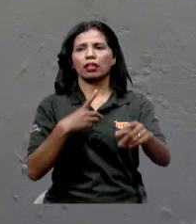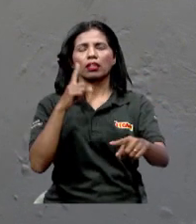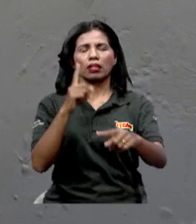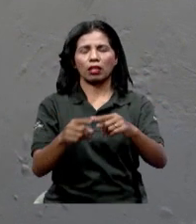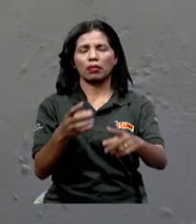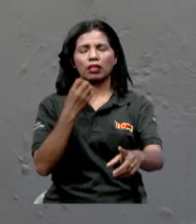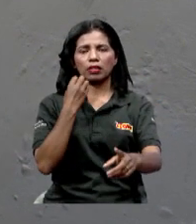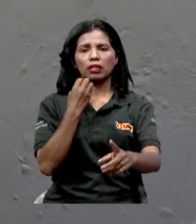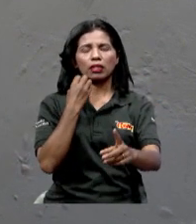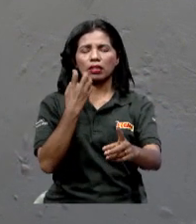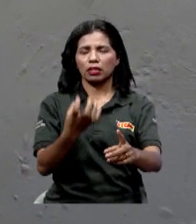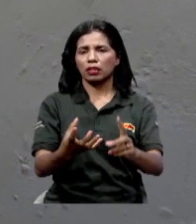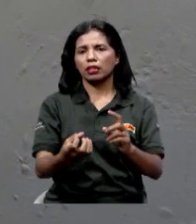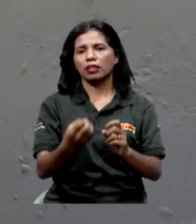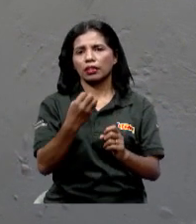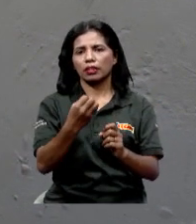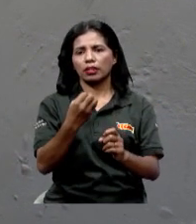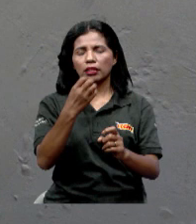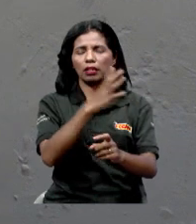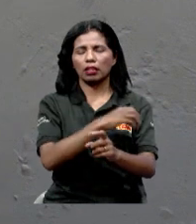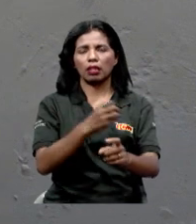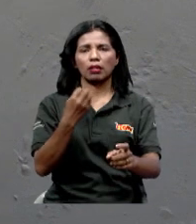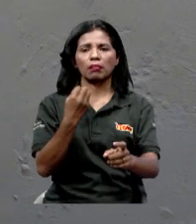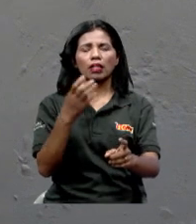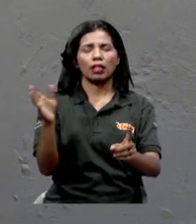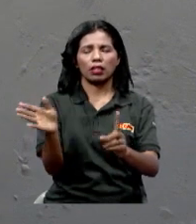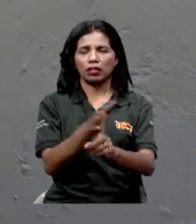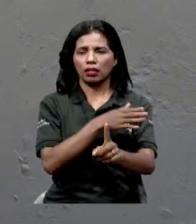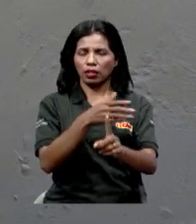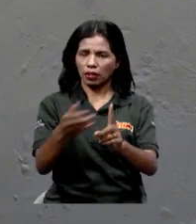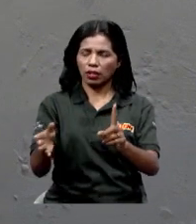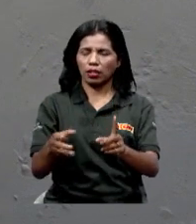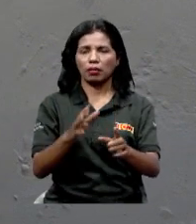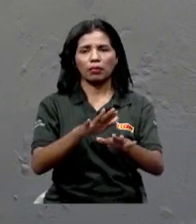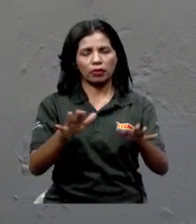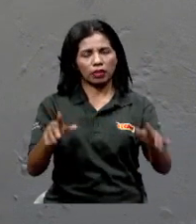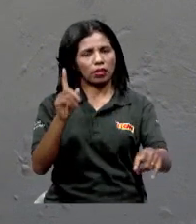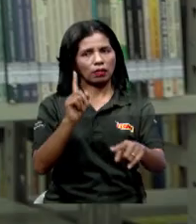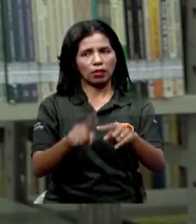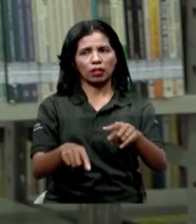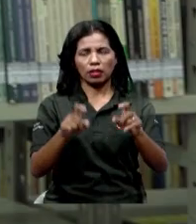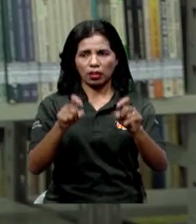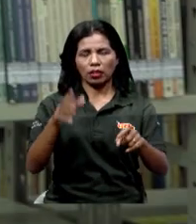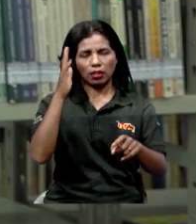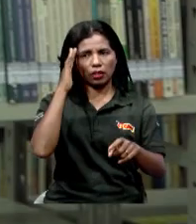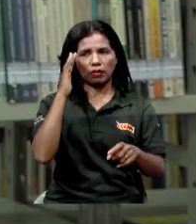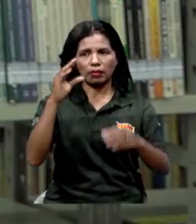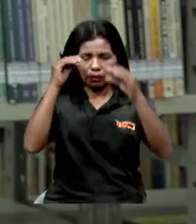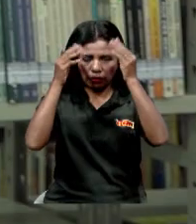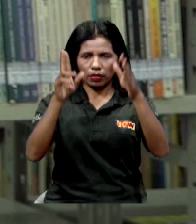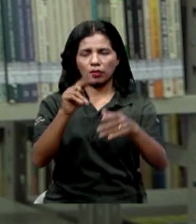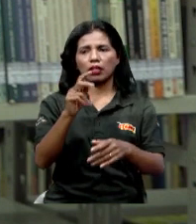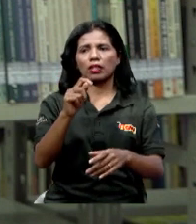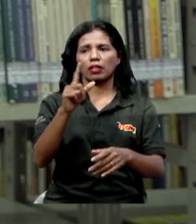clavar xira, lavele baku. Ta o professor xira, lavele halo meu xira, para lavar xira, tem katene. Docente